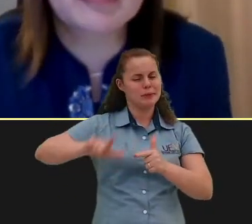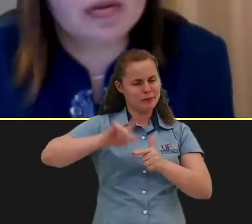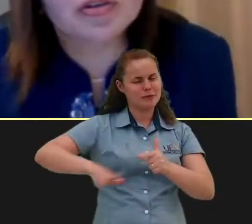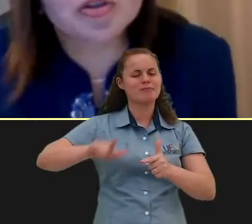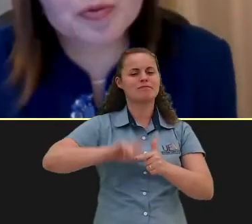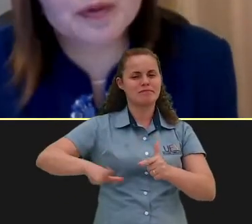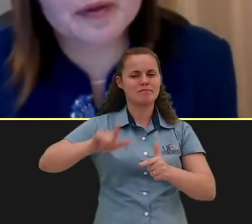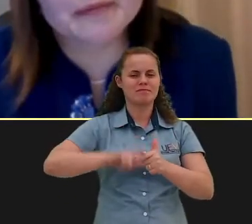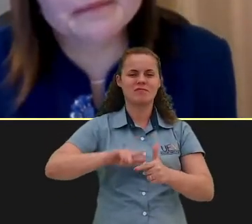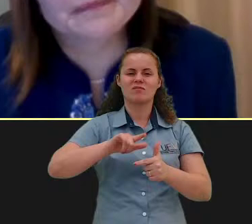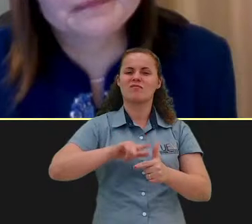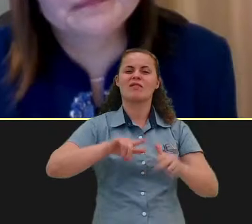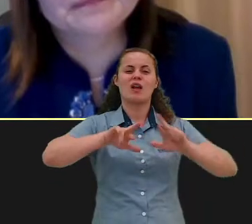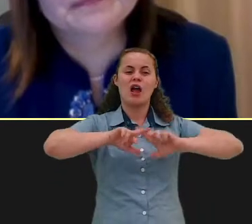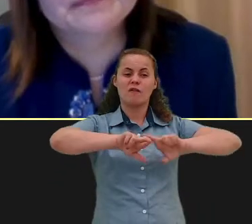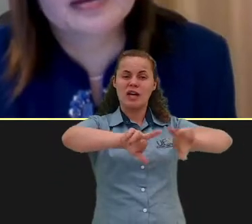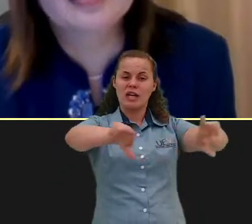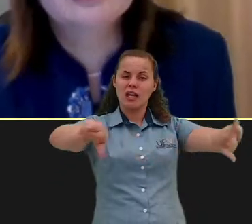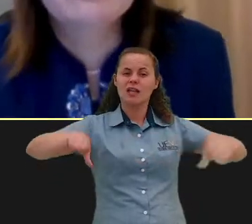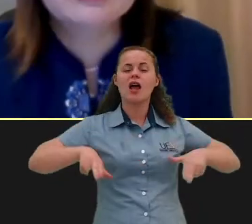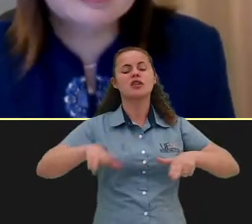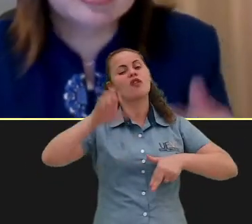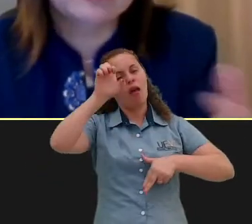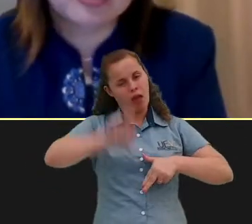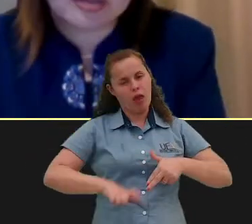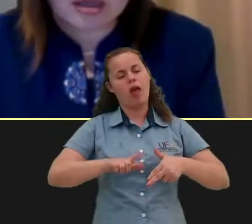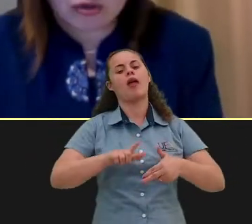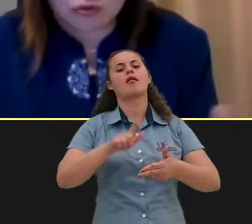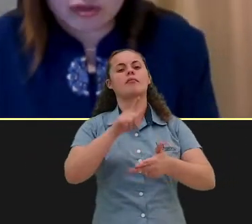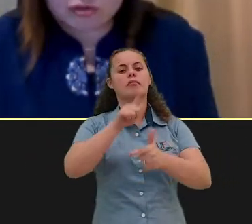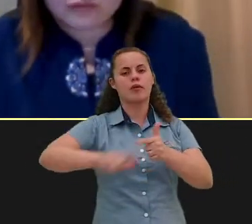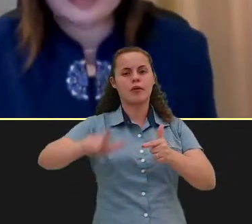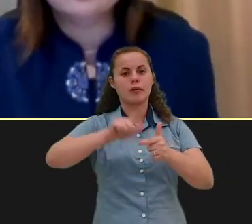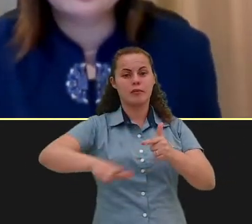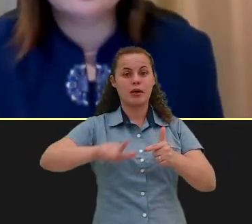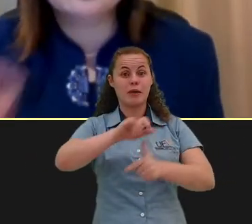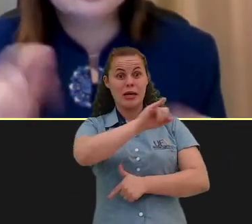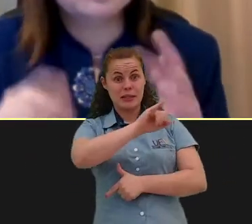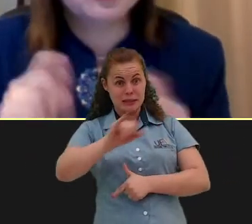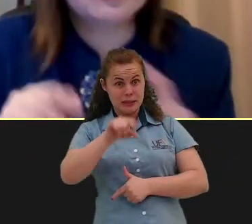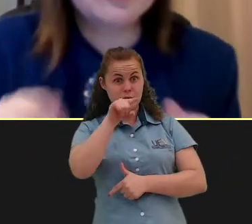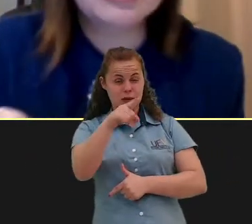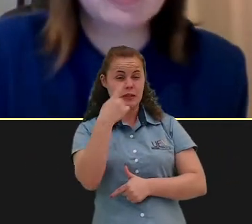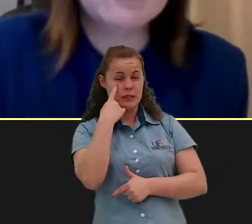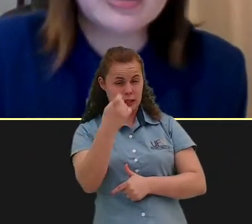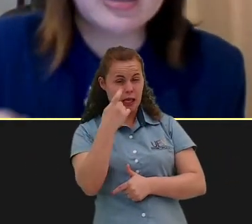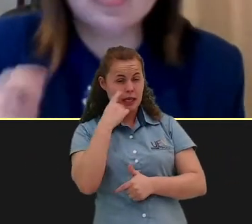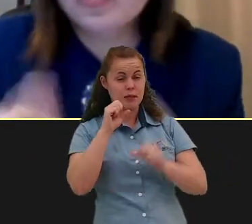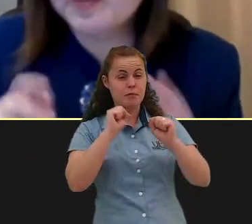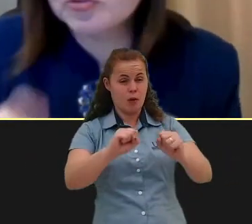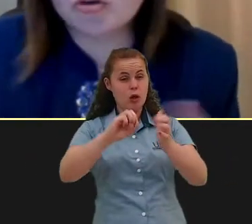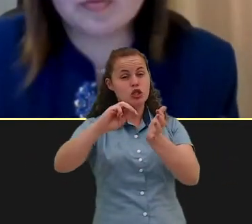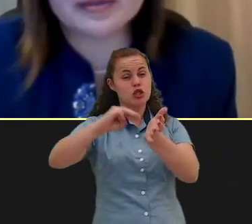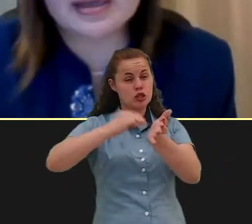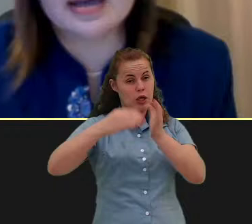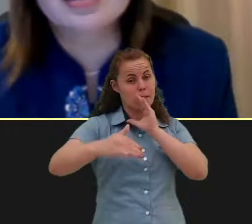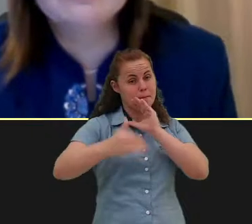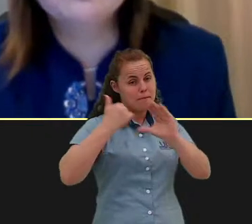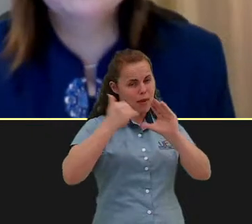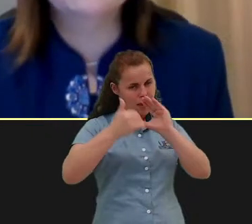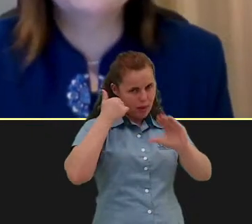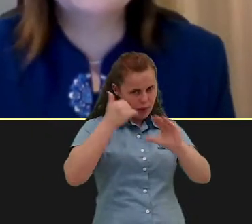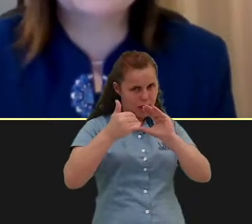dados também é um grande problema. Tá? Mas assim, se você, o Roniel, tiver interesse, vocês podem me mandar um e-mail, eu posso